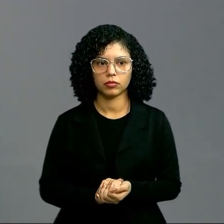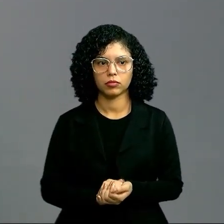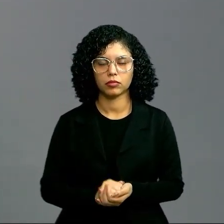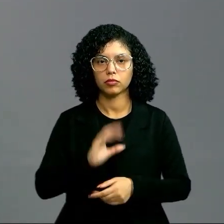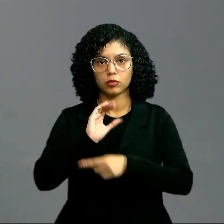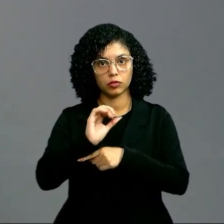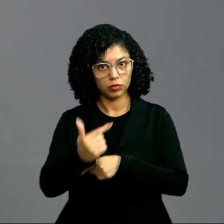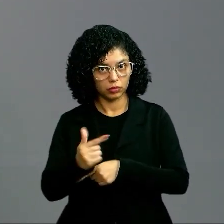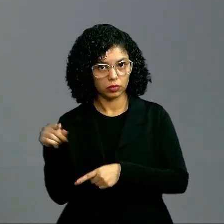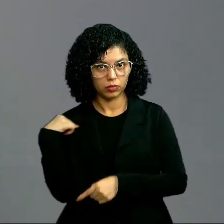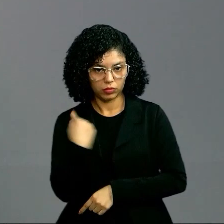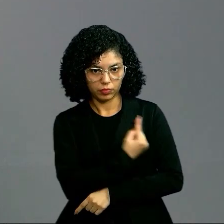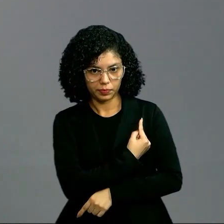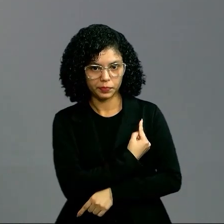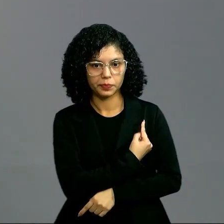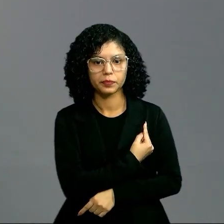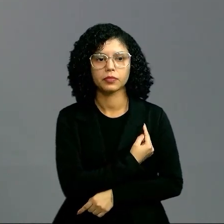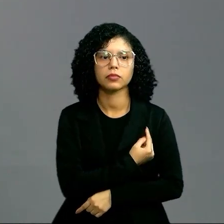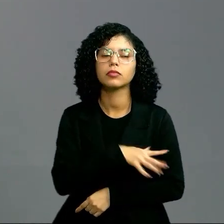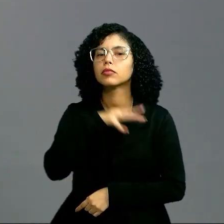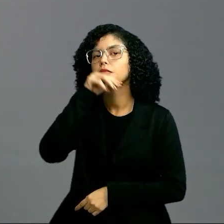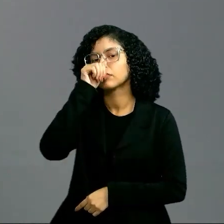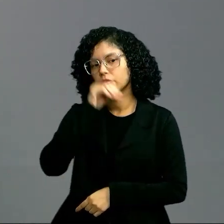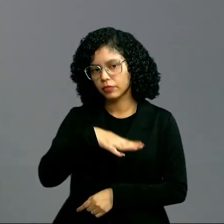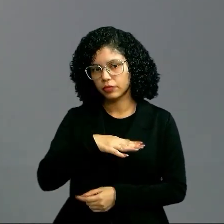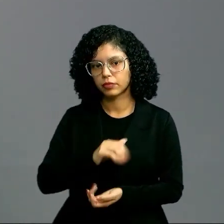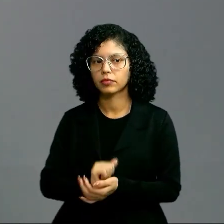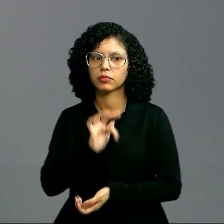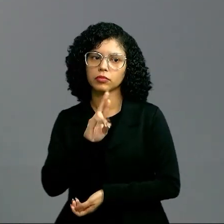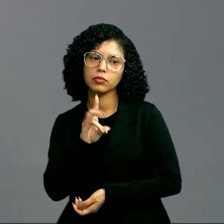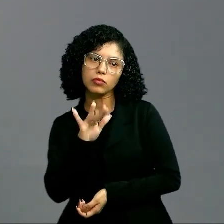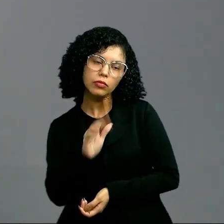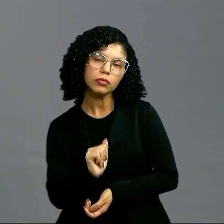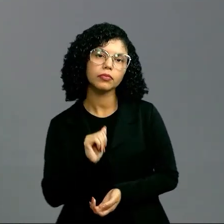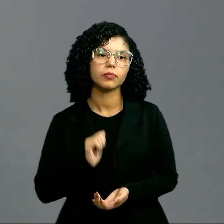em oxigênio para nós, que respiramos aerobicamente.